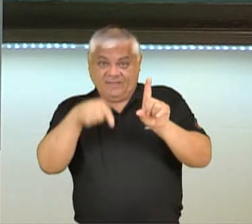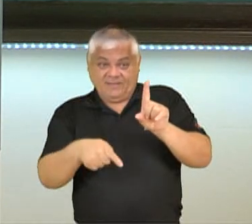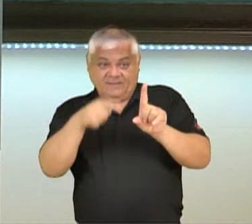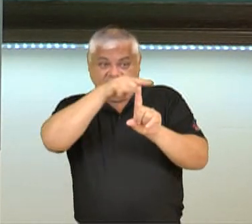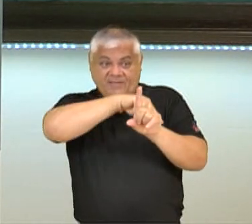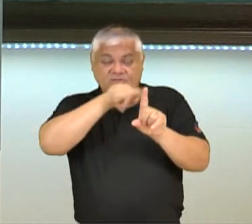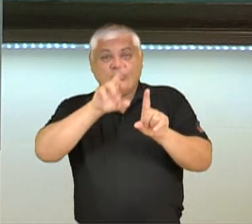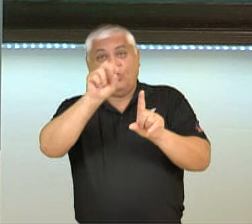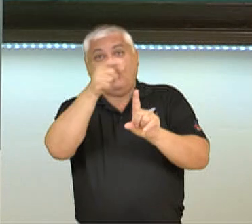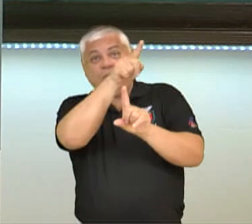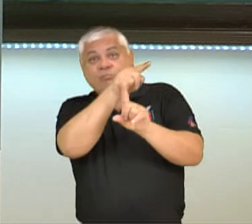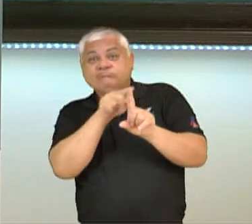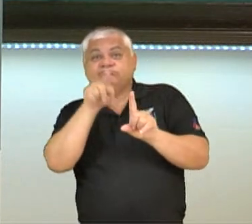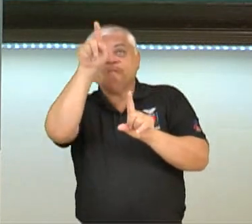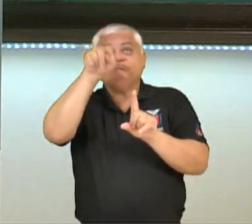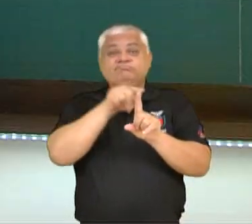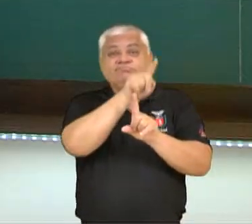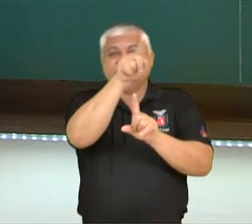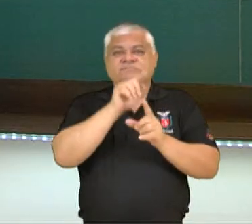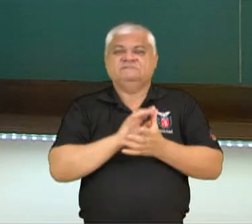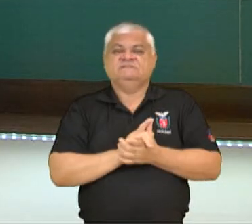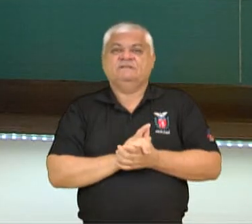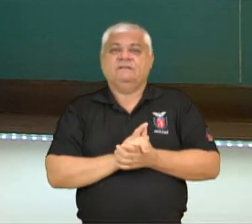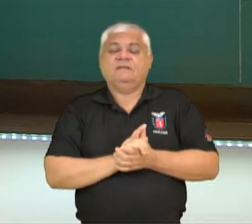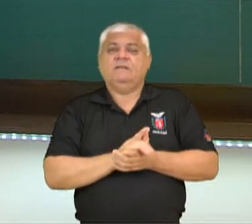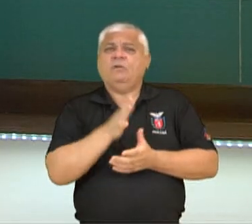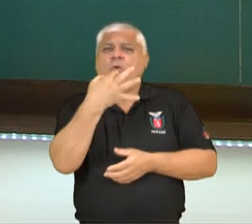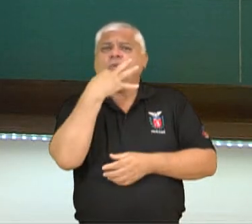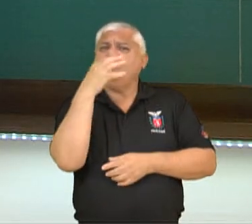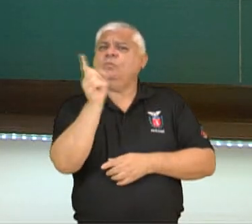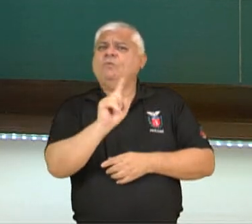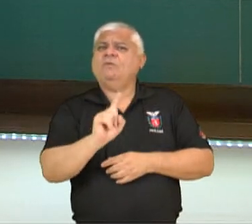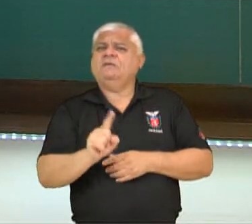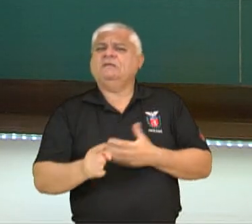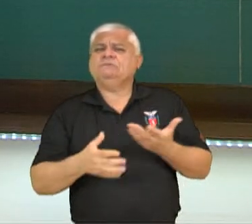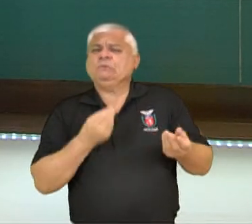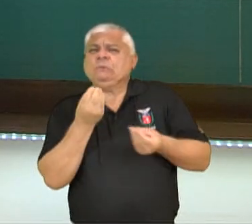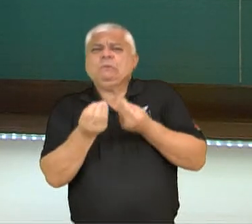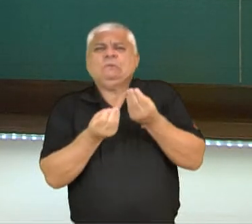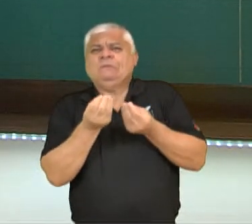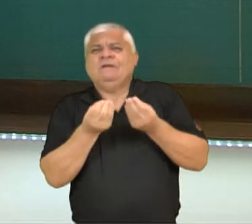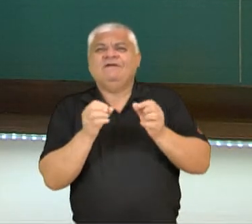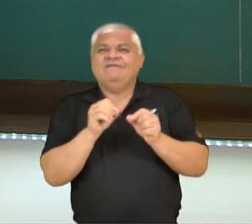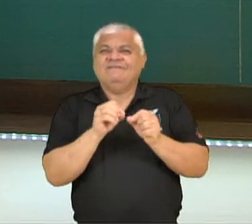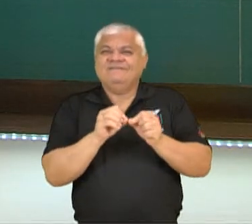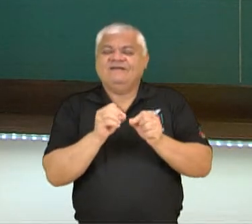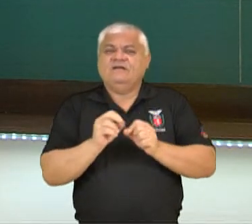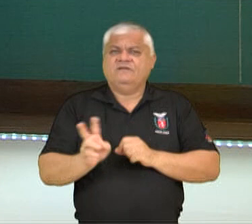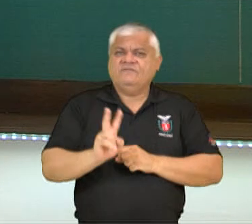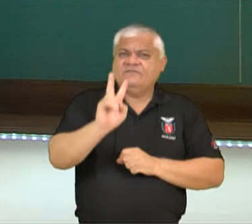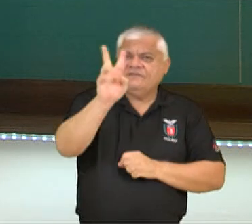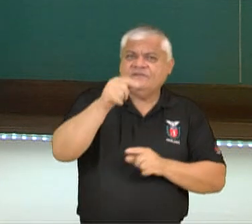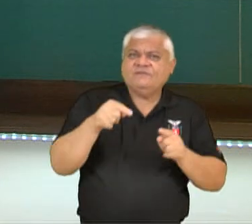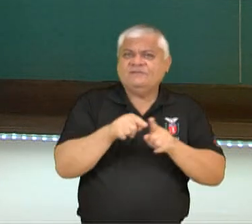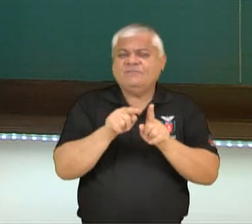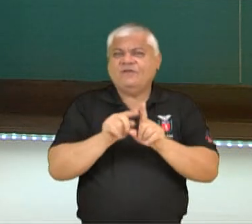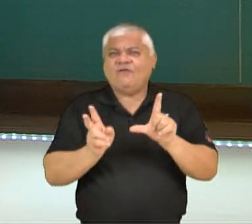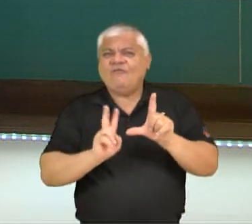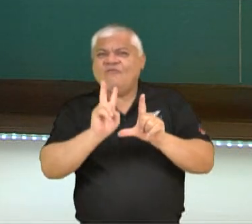o vértice dessa parábola. Mas se eu não conhecer as raízes, ou se os valores forem